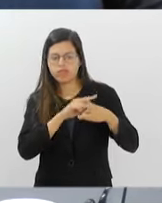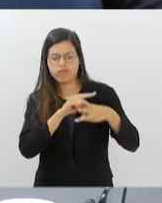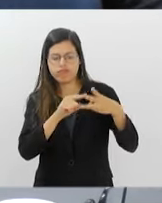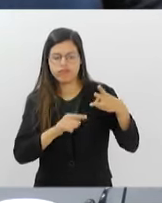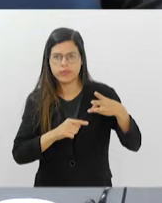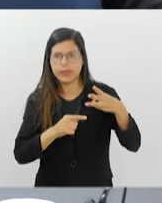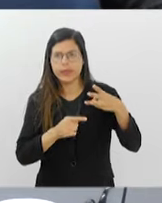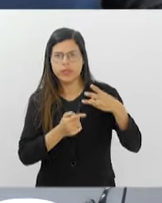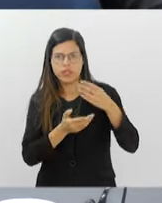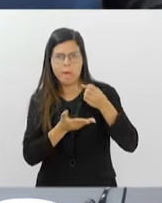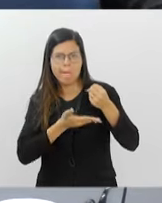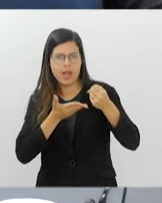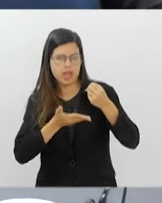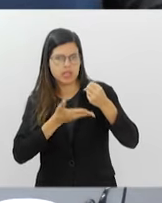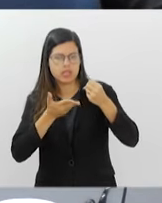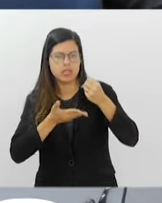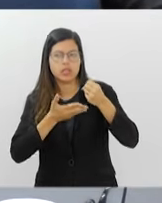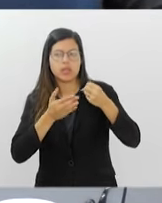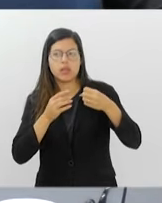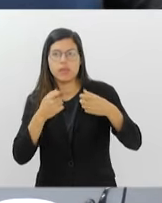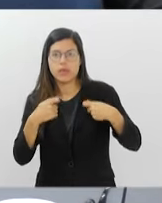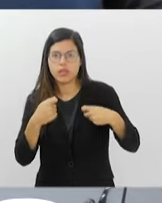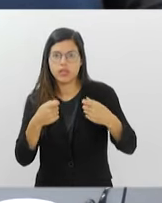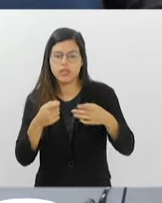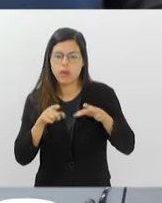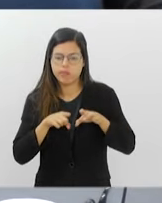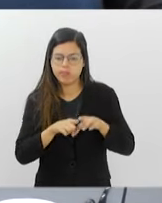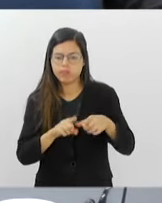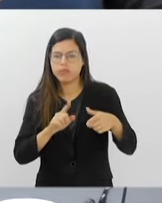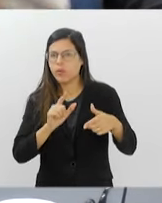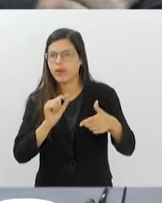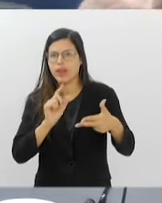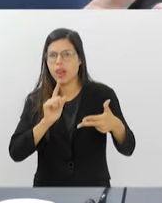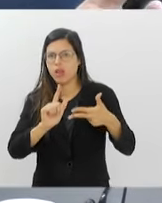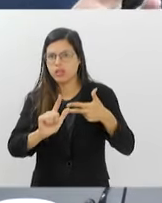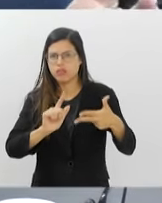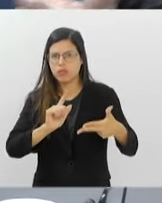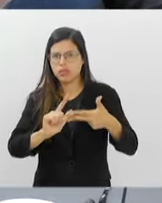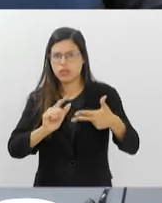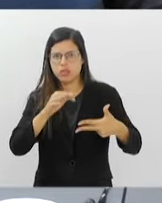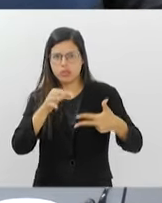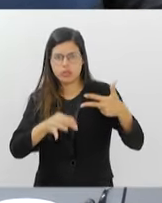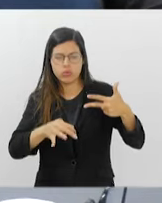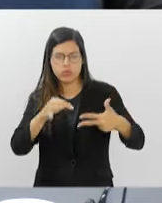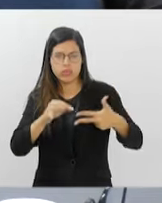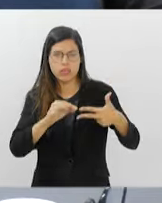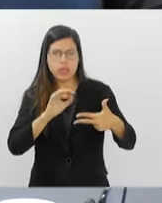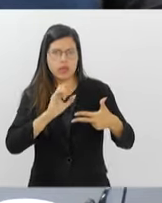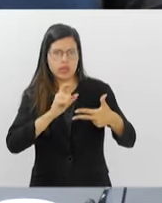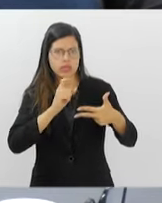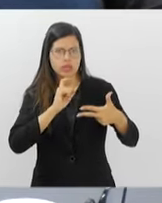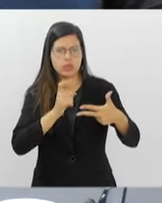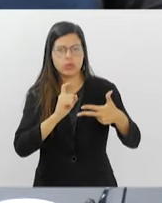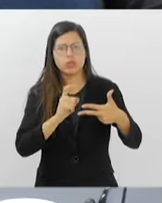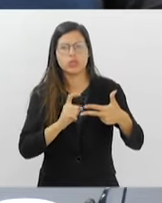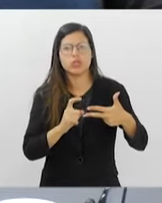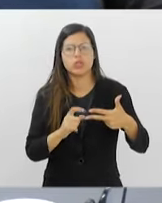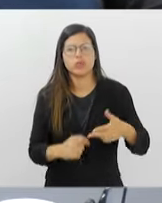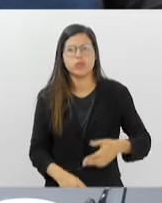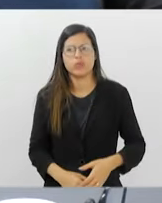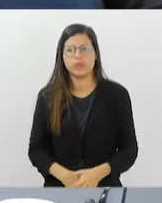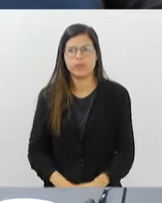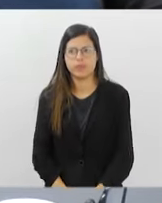três pilares tem que andar com harmonia que é o legislativo o judiciário e o Executivo quando ele